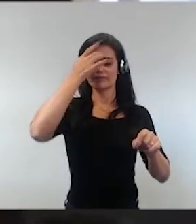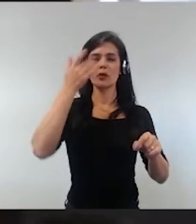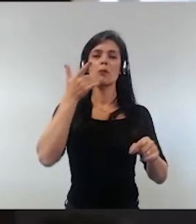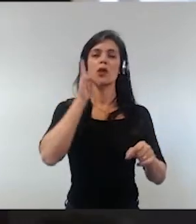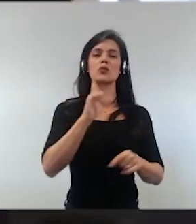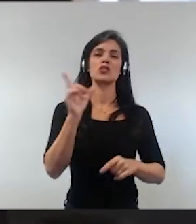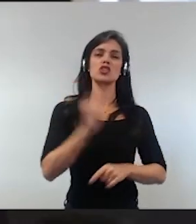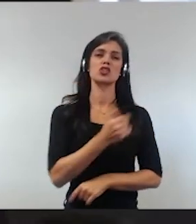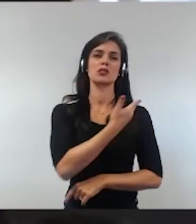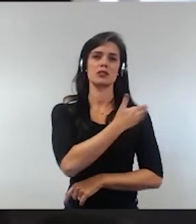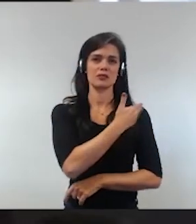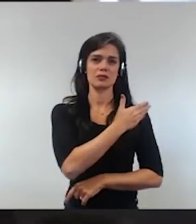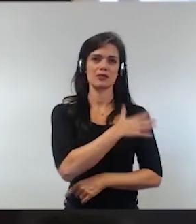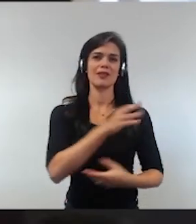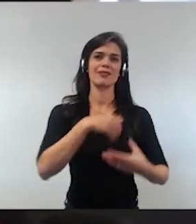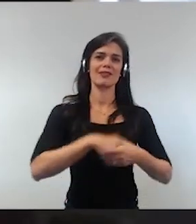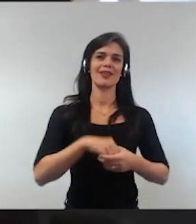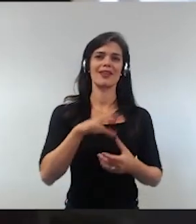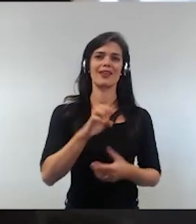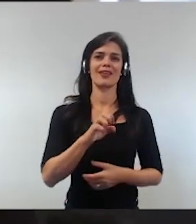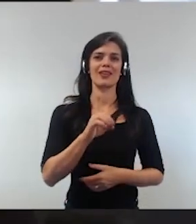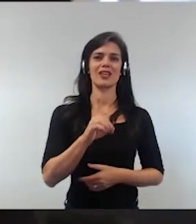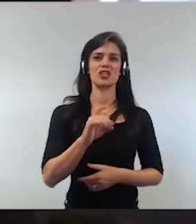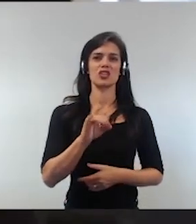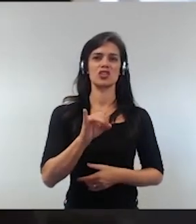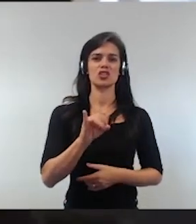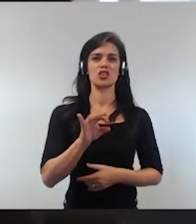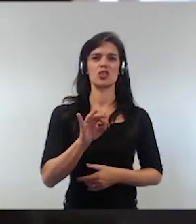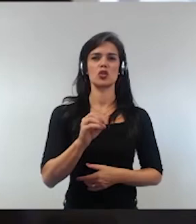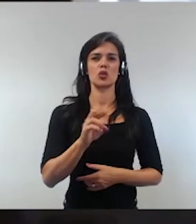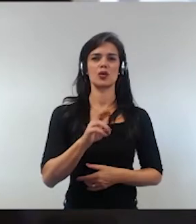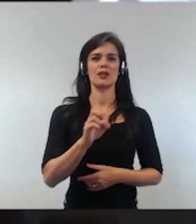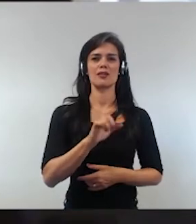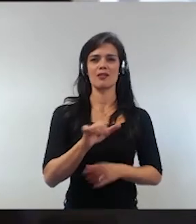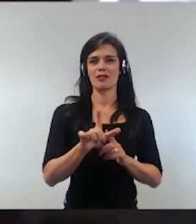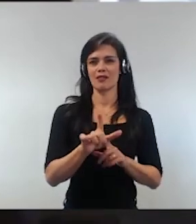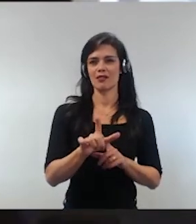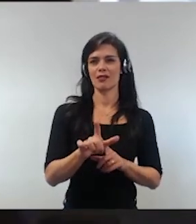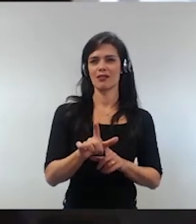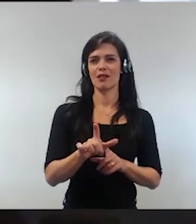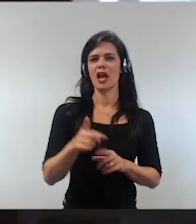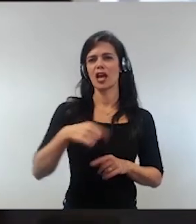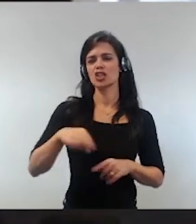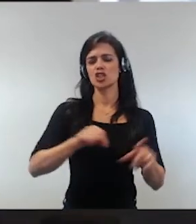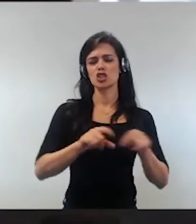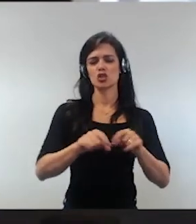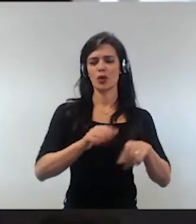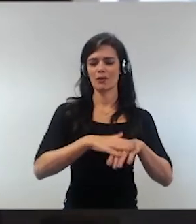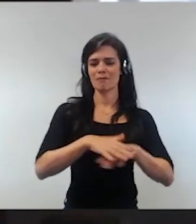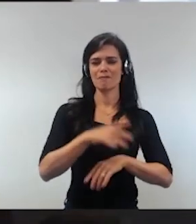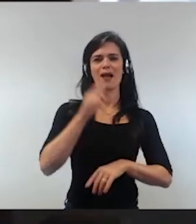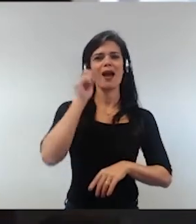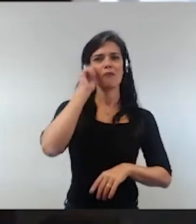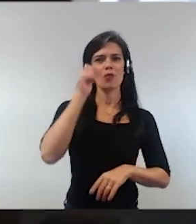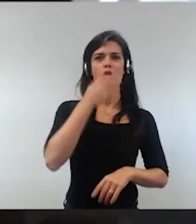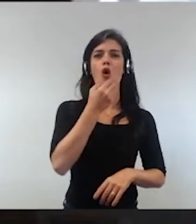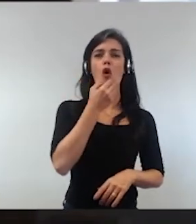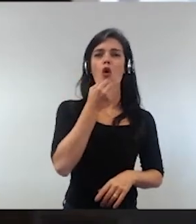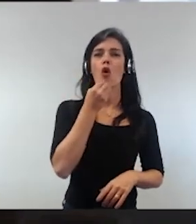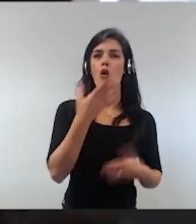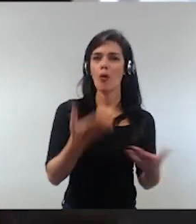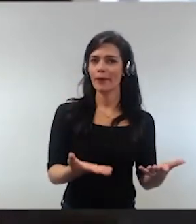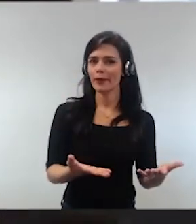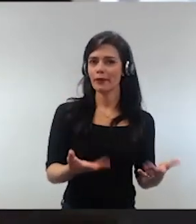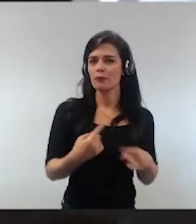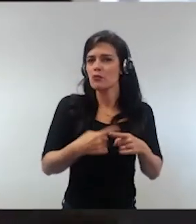no próprio mercado editorial. Não é que se a gente lê pouco menos mulher, não é porque elas não escrevem. Hoje em dia tem muita produção boa, também